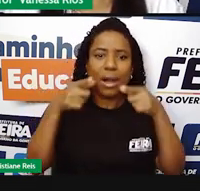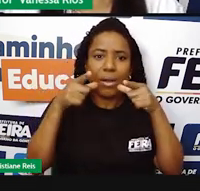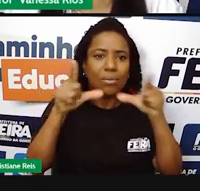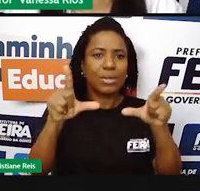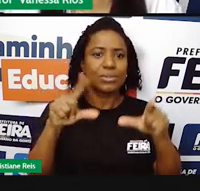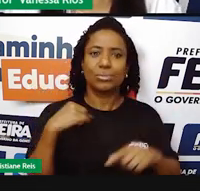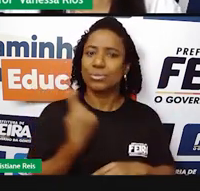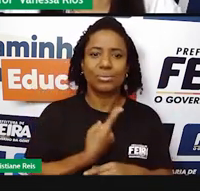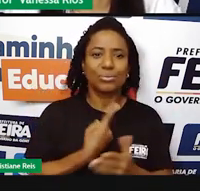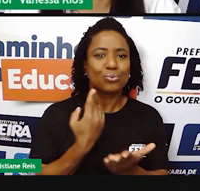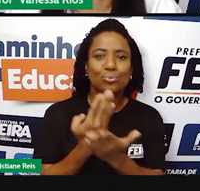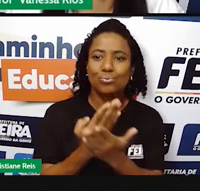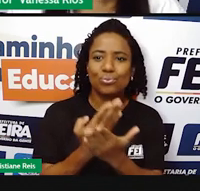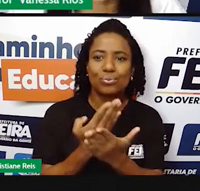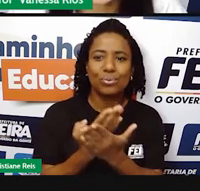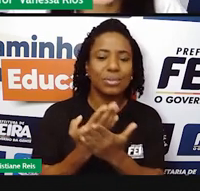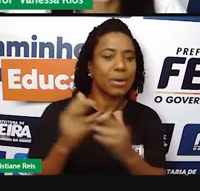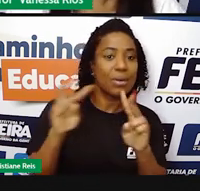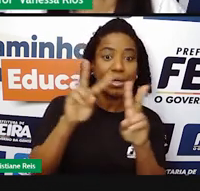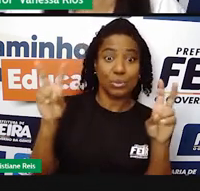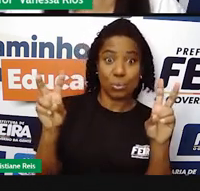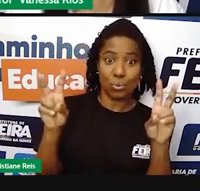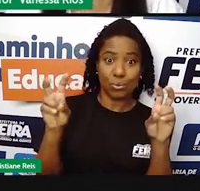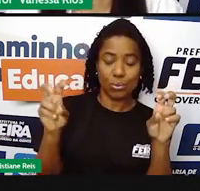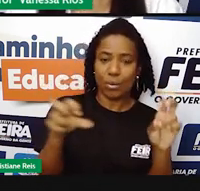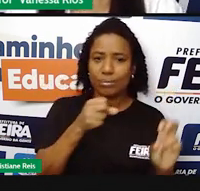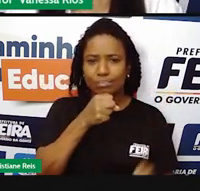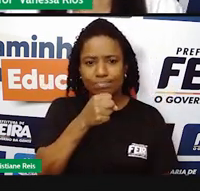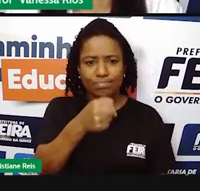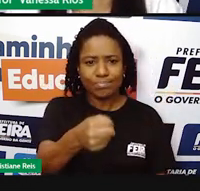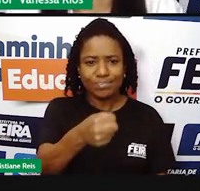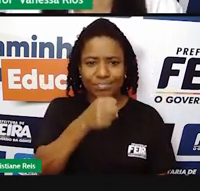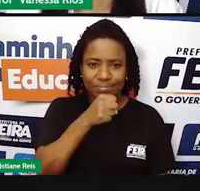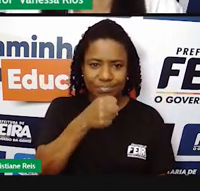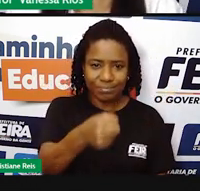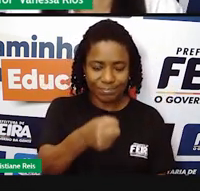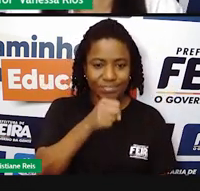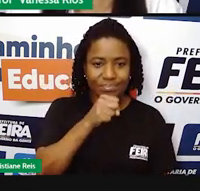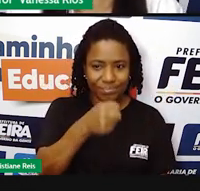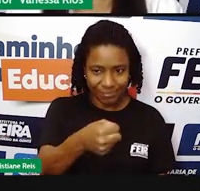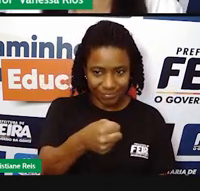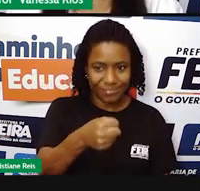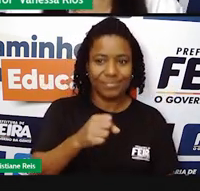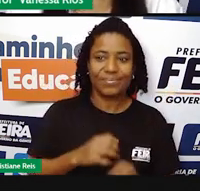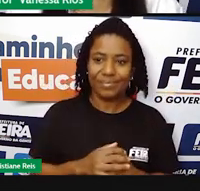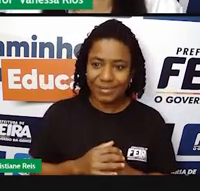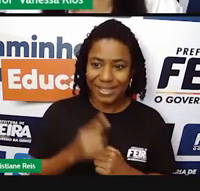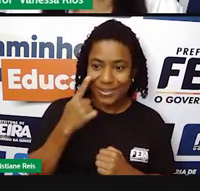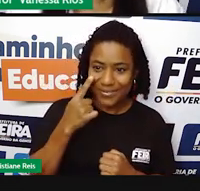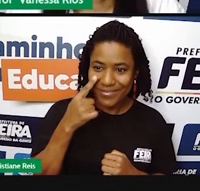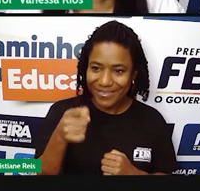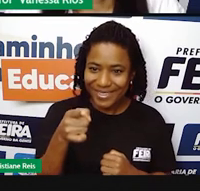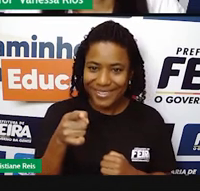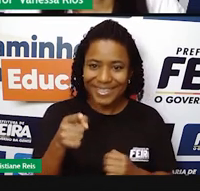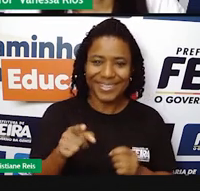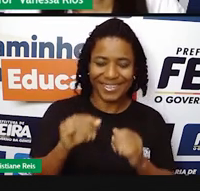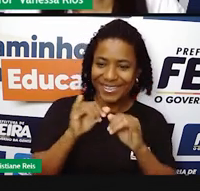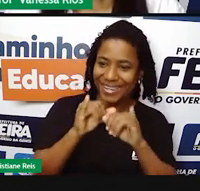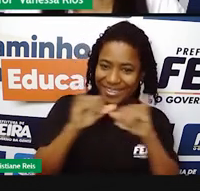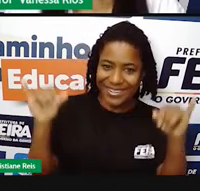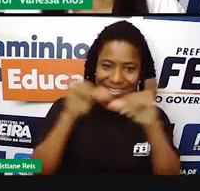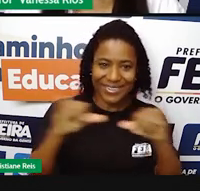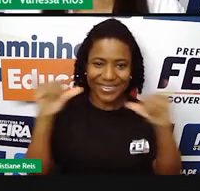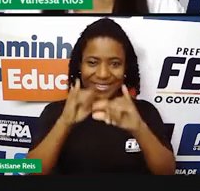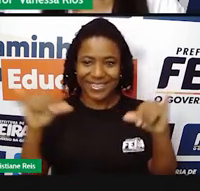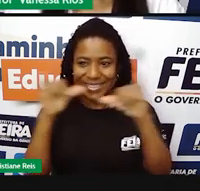estudar sobre a reportagem. E a Pro colocou aí uma imagem, ó, extra, extra, extra.